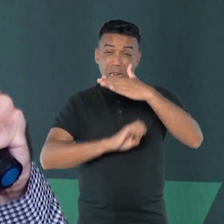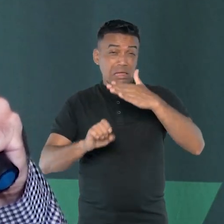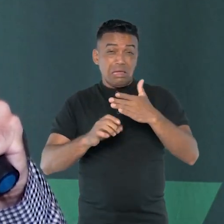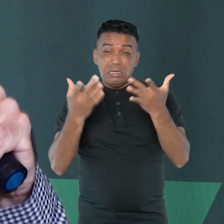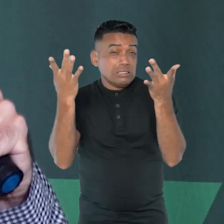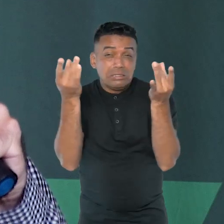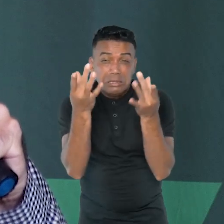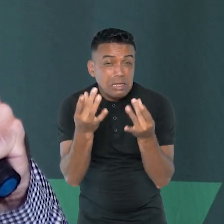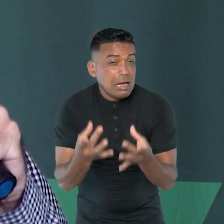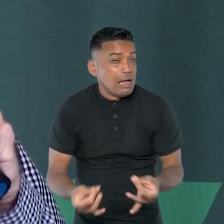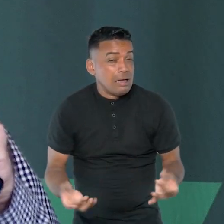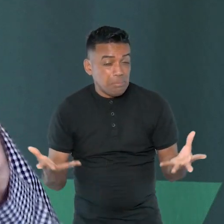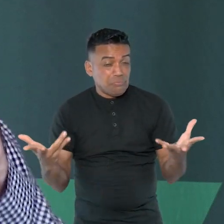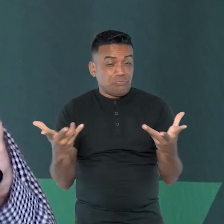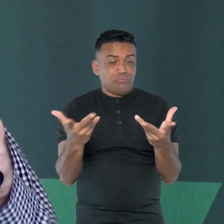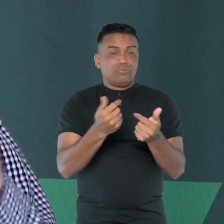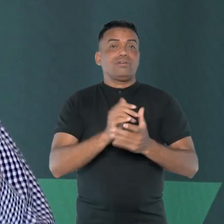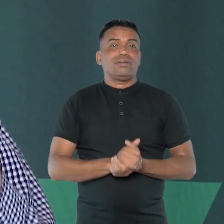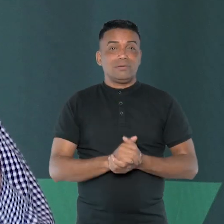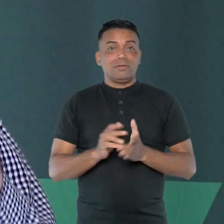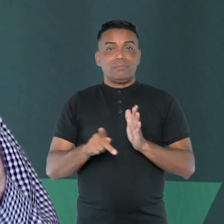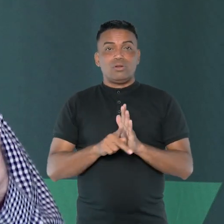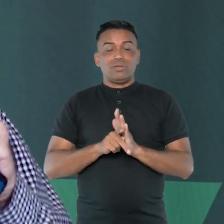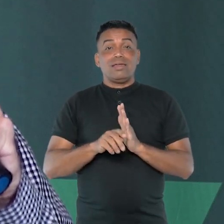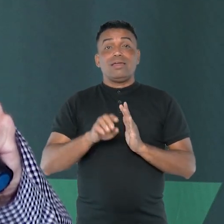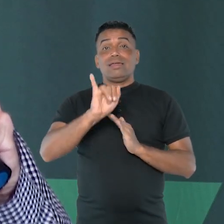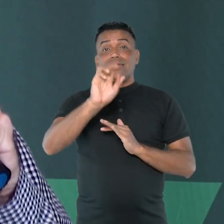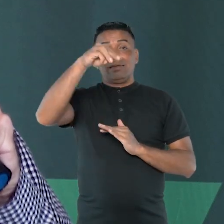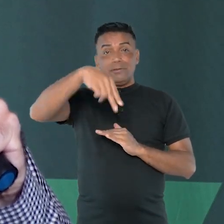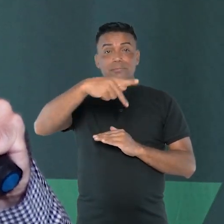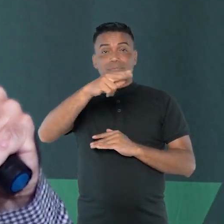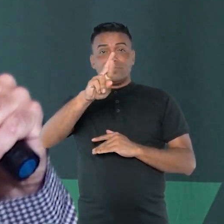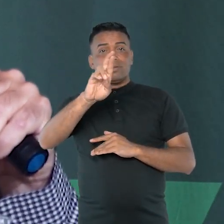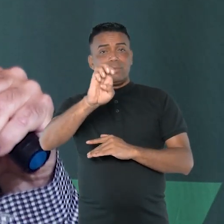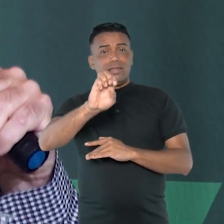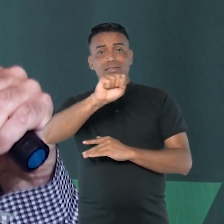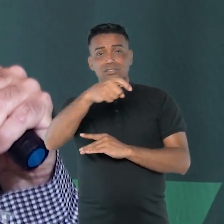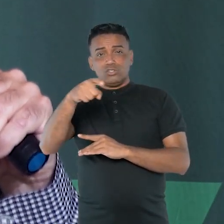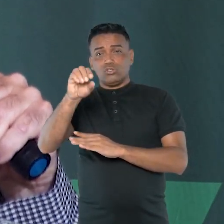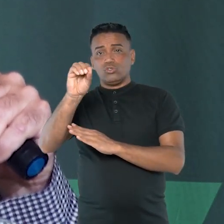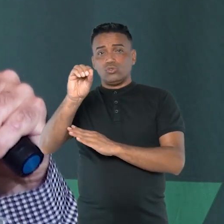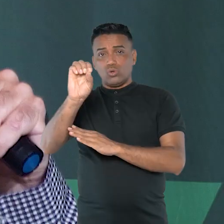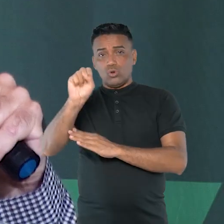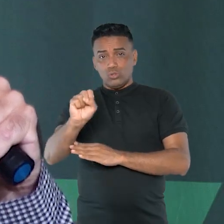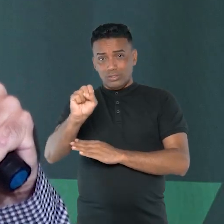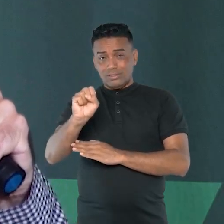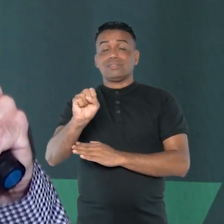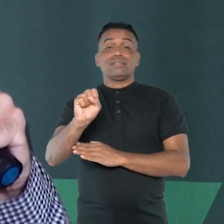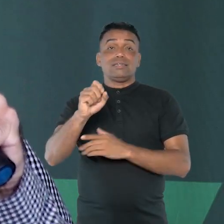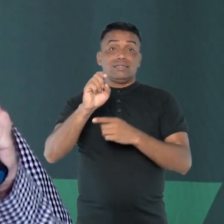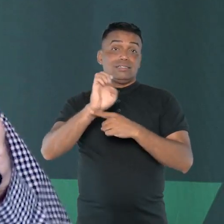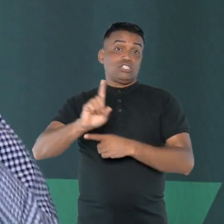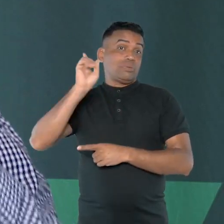caprichadas. Eu, obviamente, posso falar e devo falar do trabalho da Impressões de Minas, mas tem muitas outras. Você tem a Relicário, você tem a